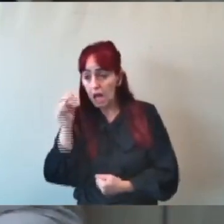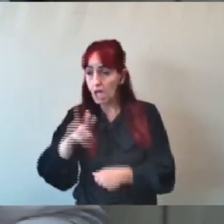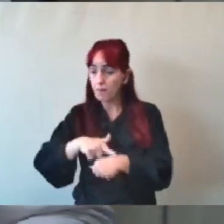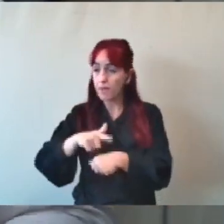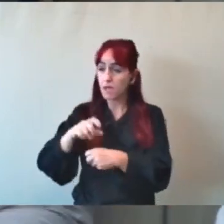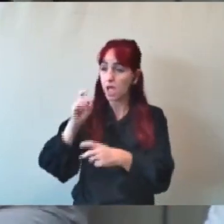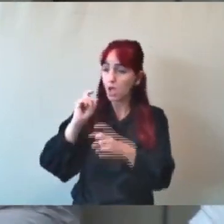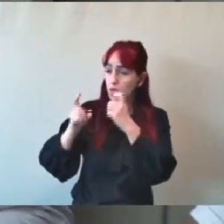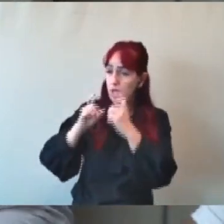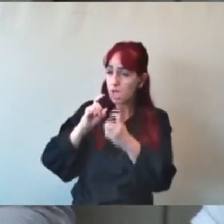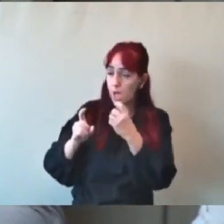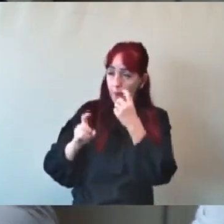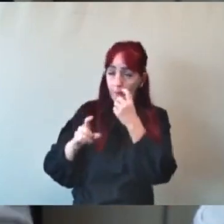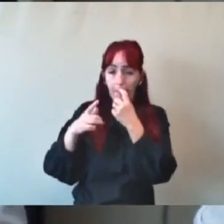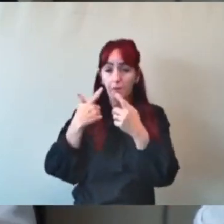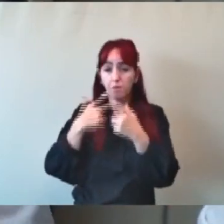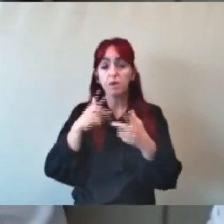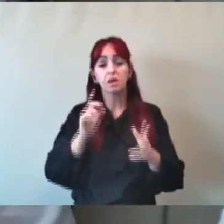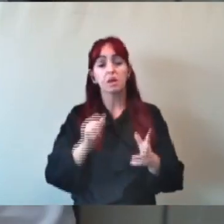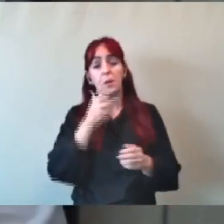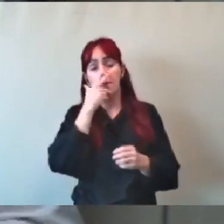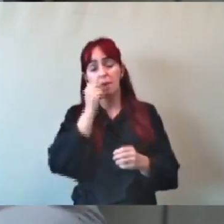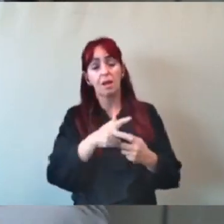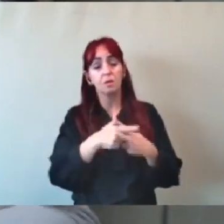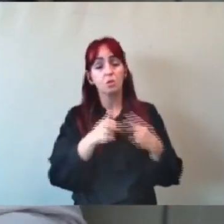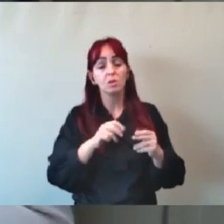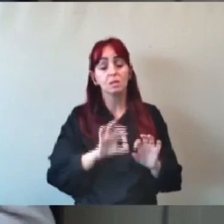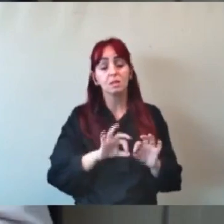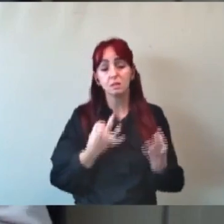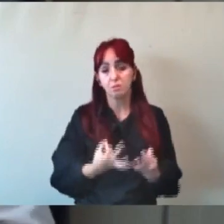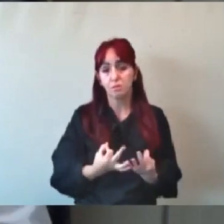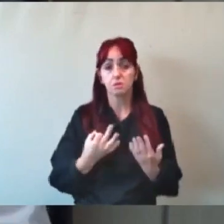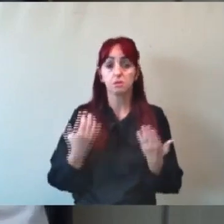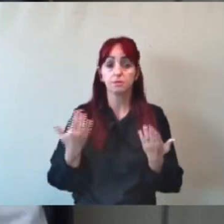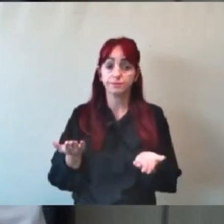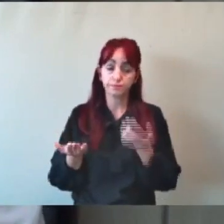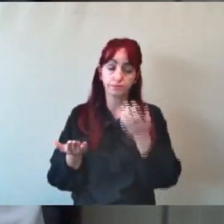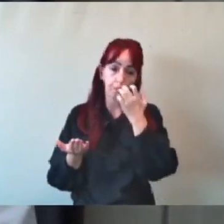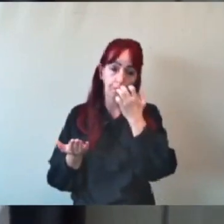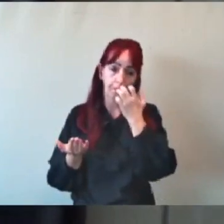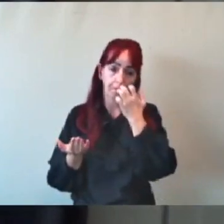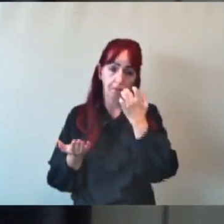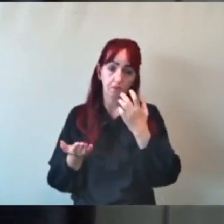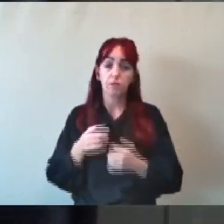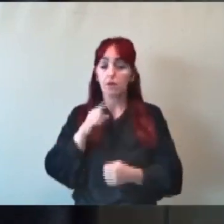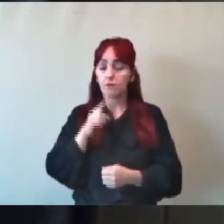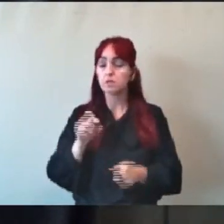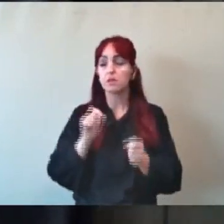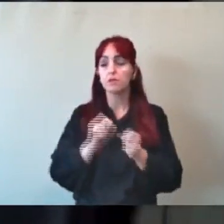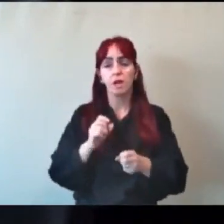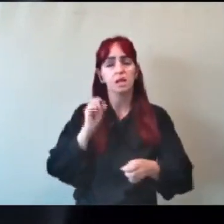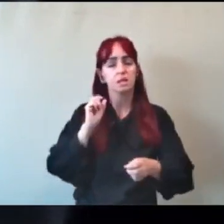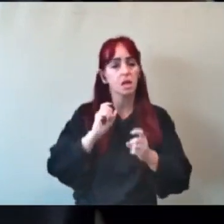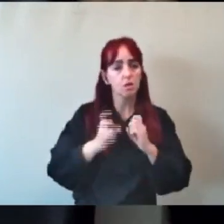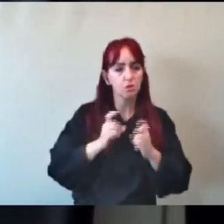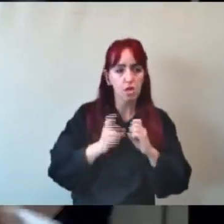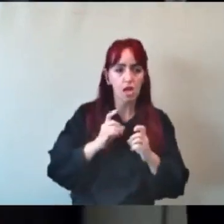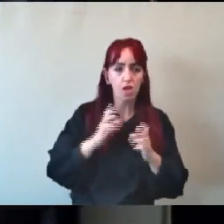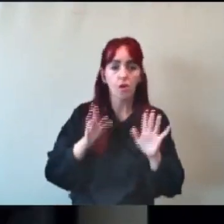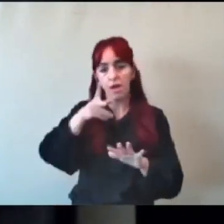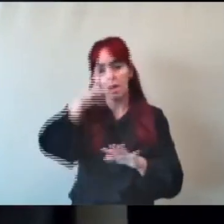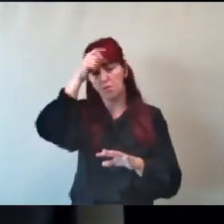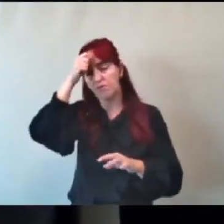simples que poderiam estar sendo resolvidas. Então, é engraçado que, assim, você faz a reunião, aí a prefeitura fala assim, manda um